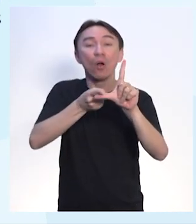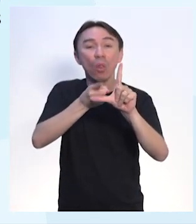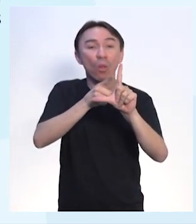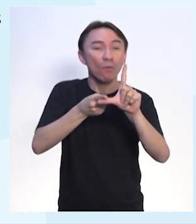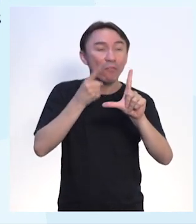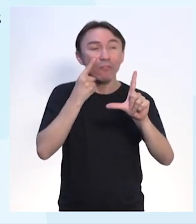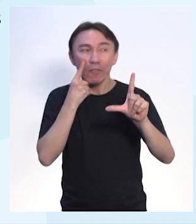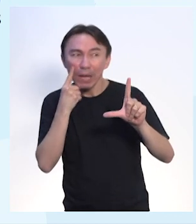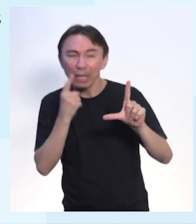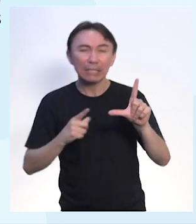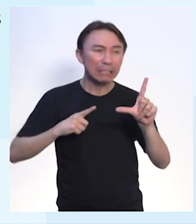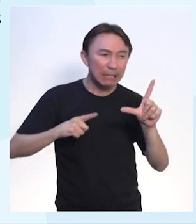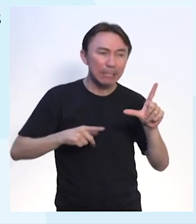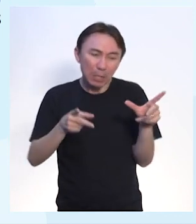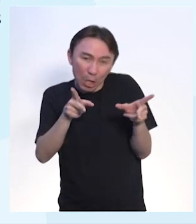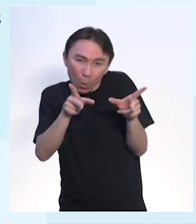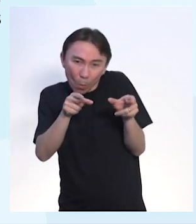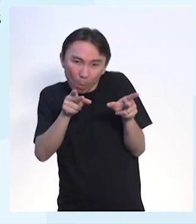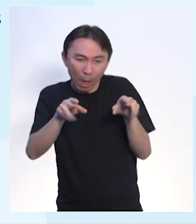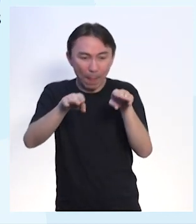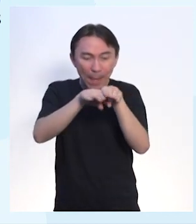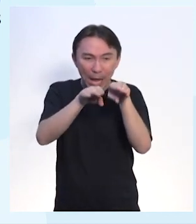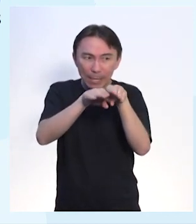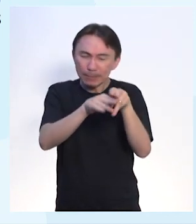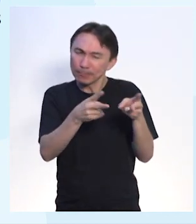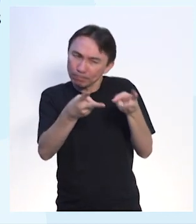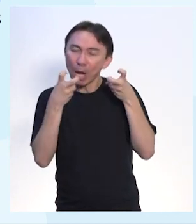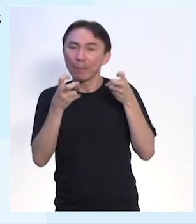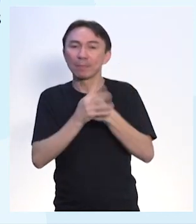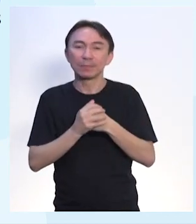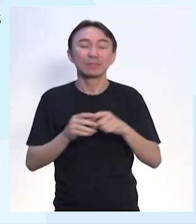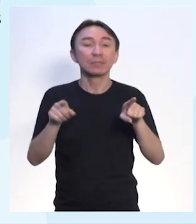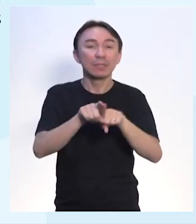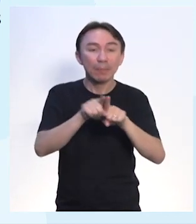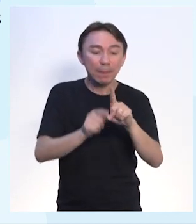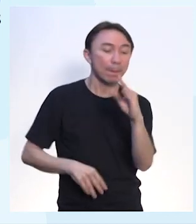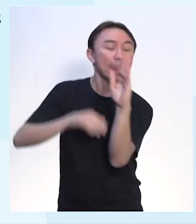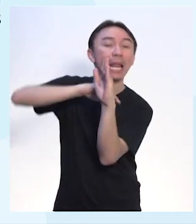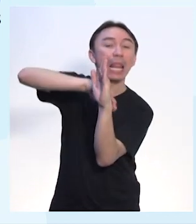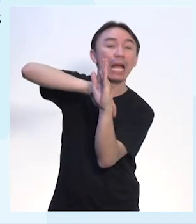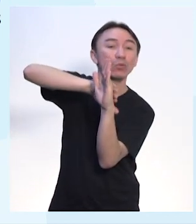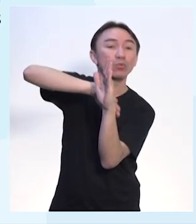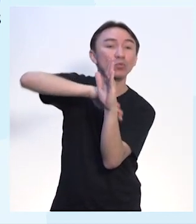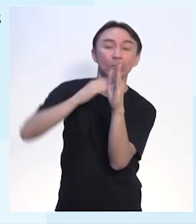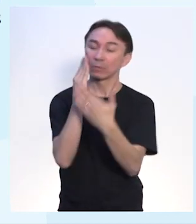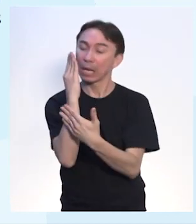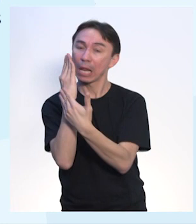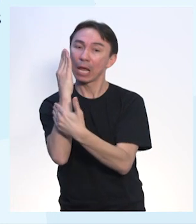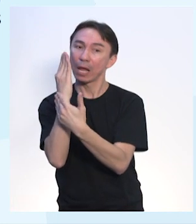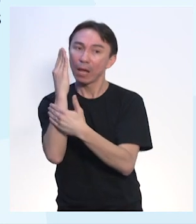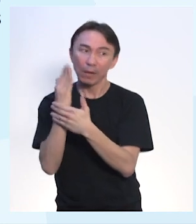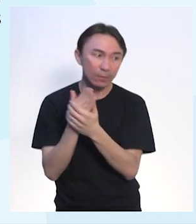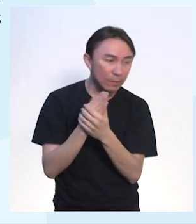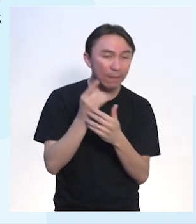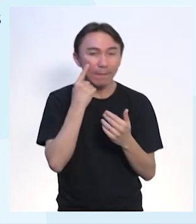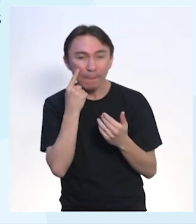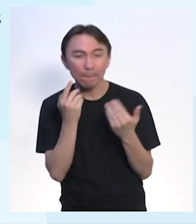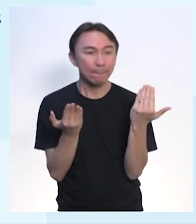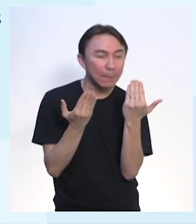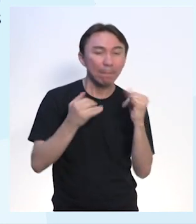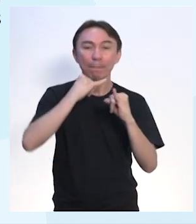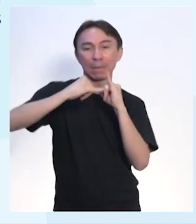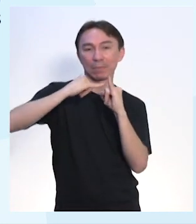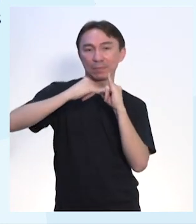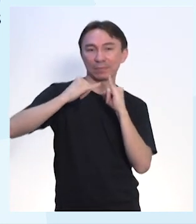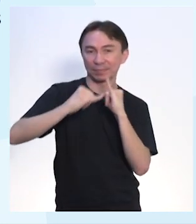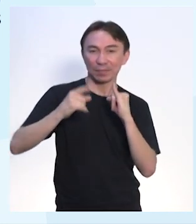entre os ângulos, e a proporcionalidade entre os lados correspondentes, de figuras poligonais em situações de